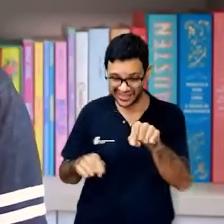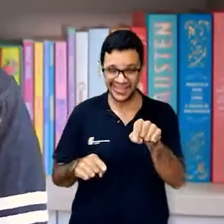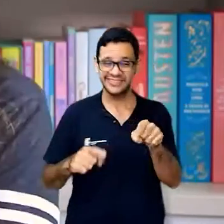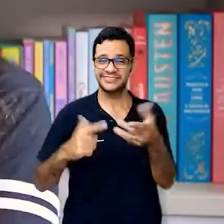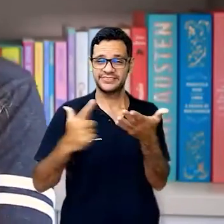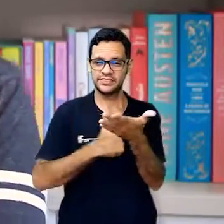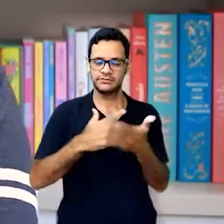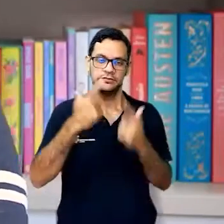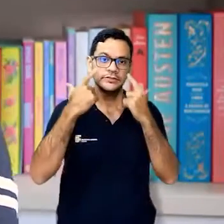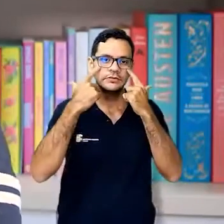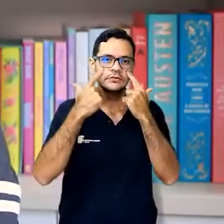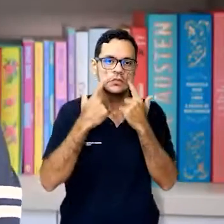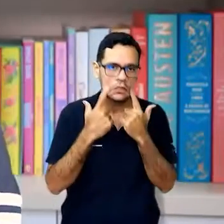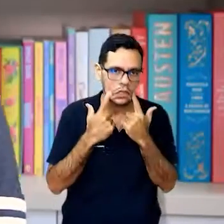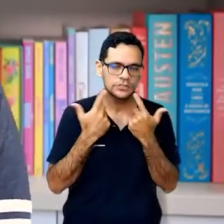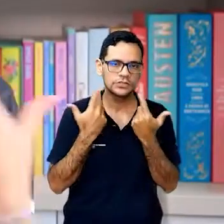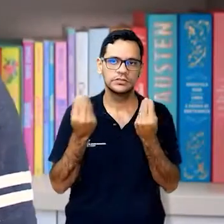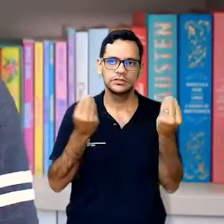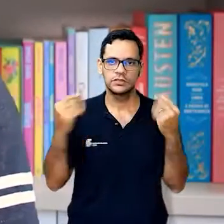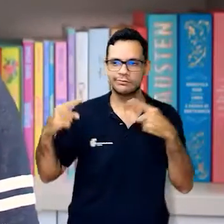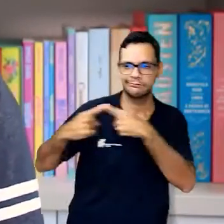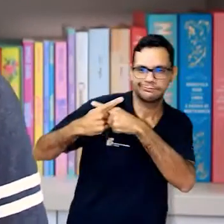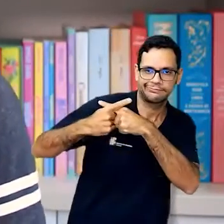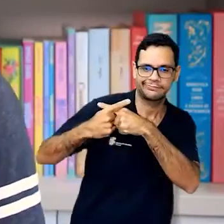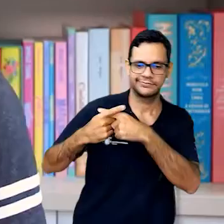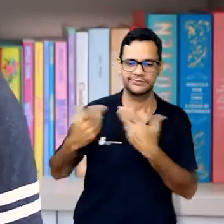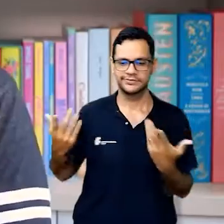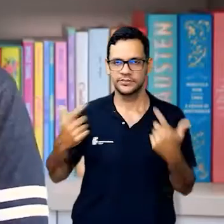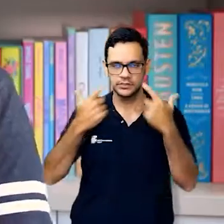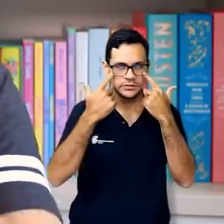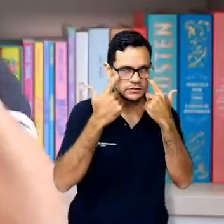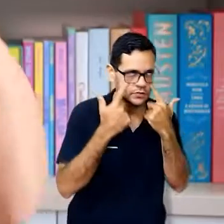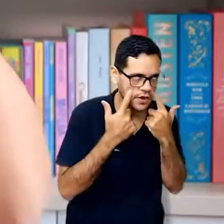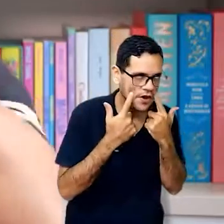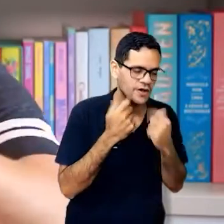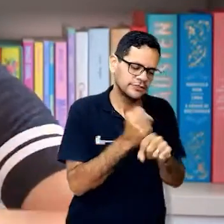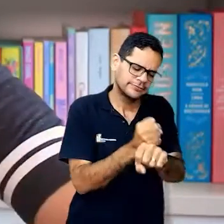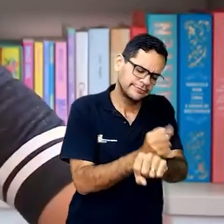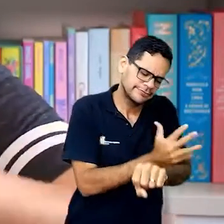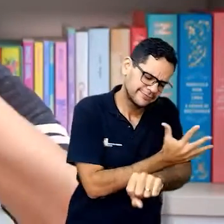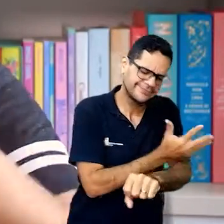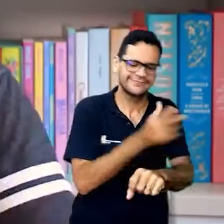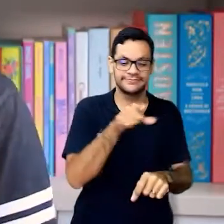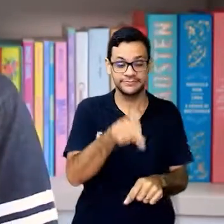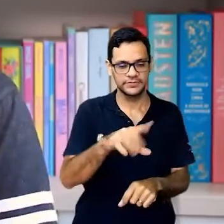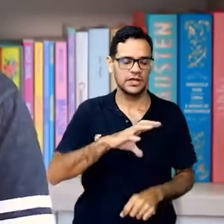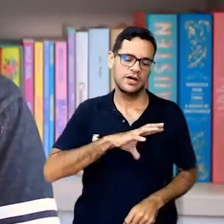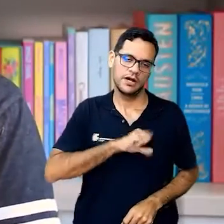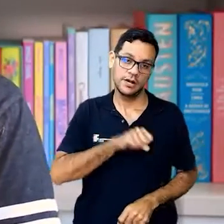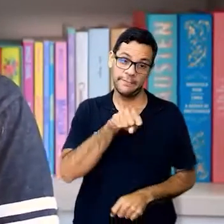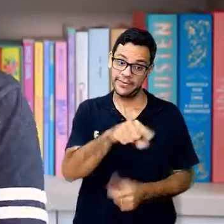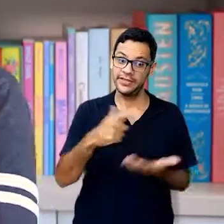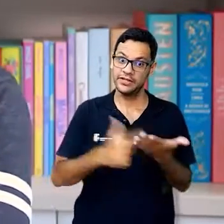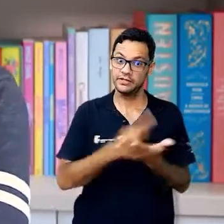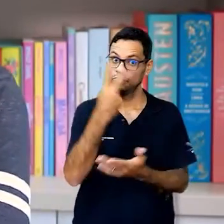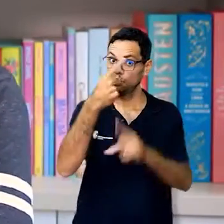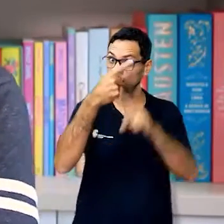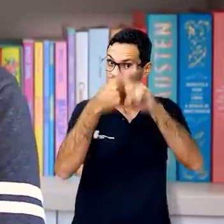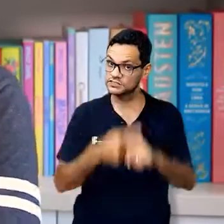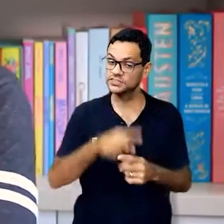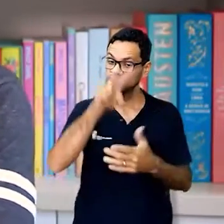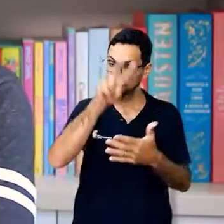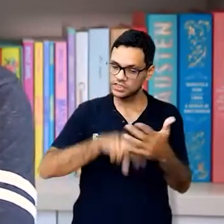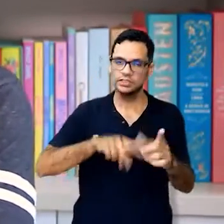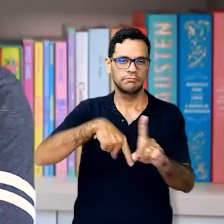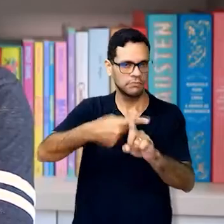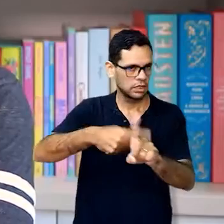do Asimov, mas esse aqui eu chorei. Então, assim, não tem muito como competir com um livro que eu, tipo, choro, que eu me emociono. Então, eu amei esse livro,